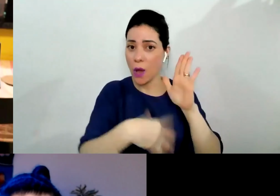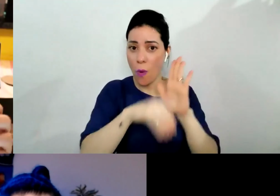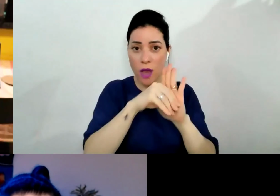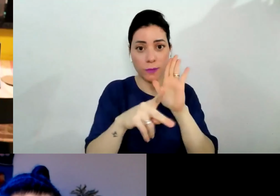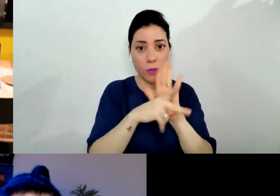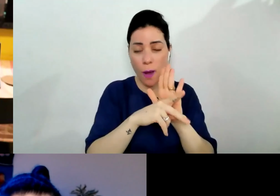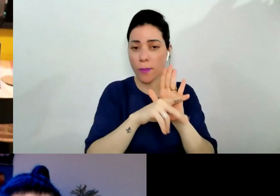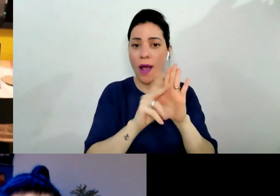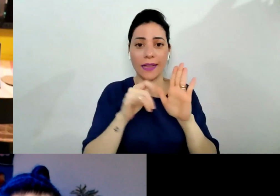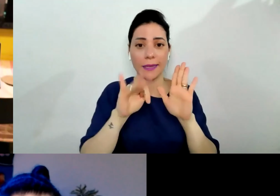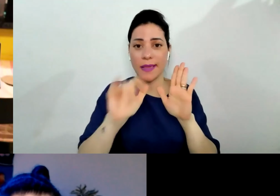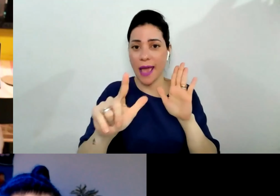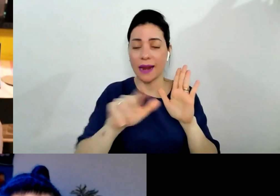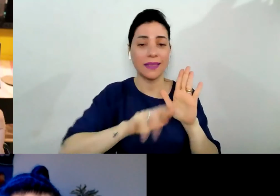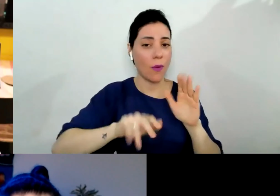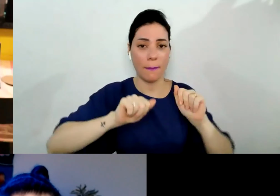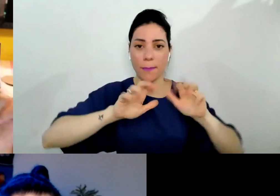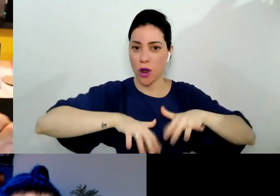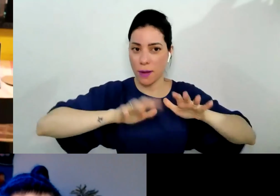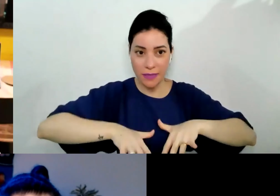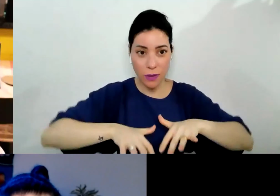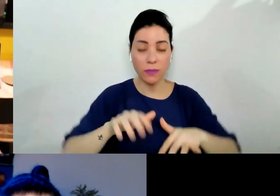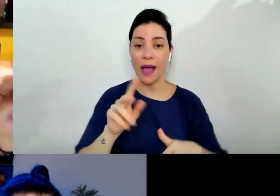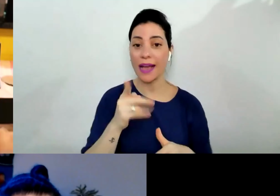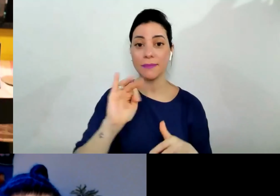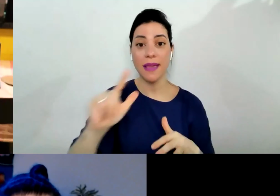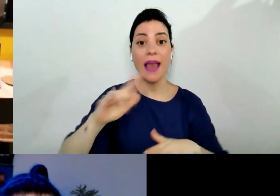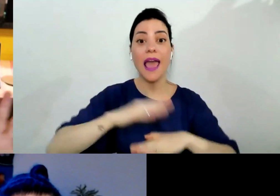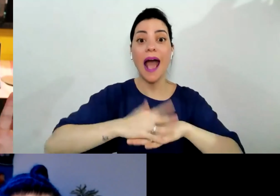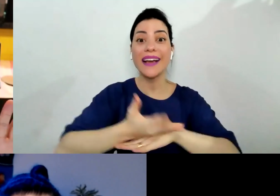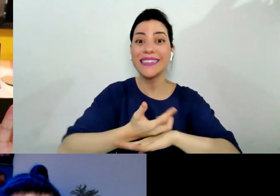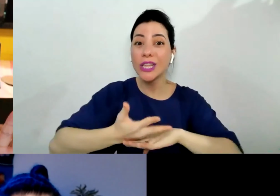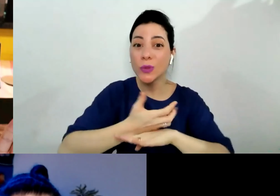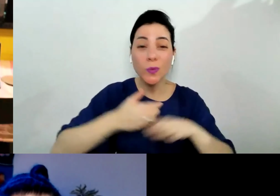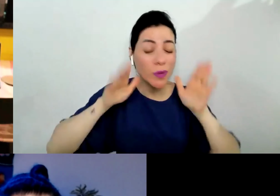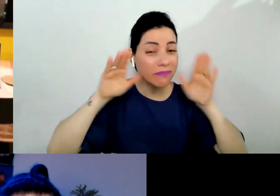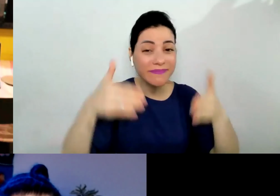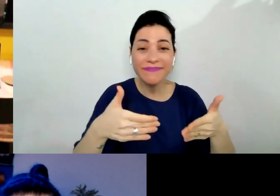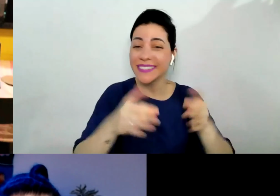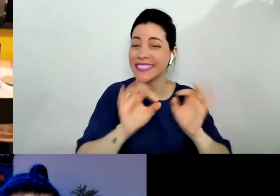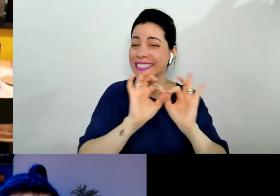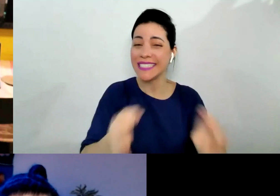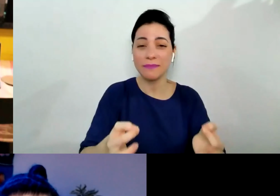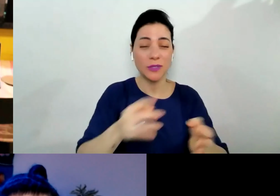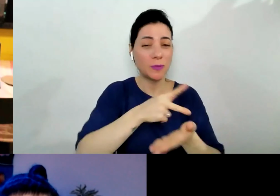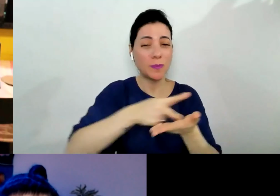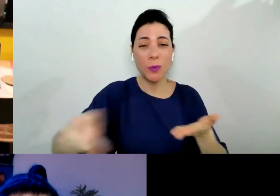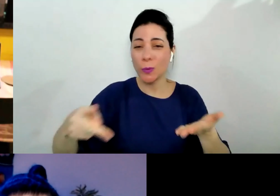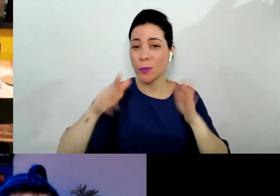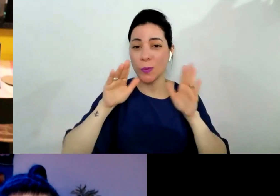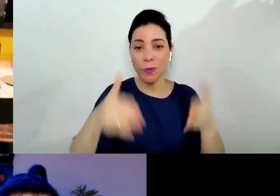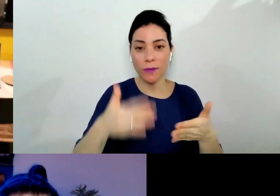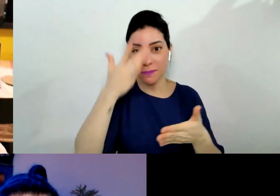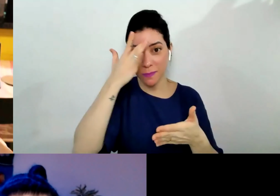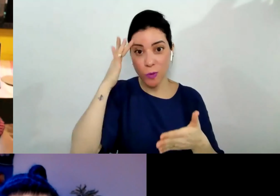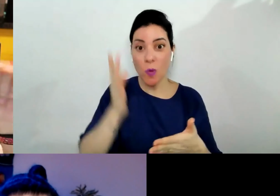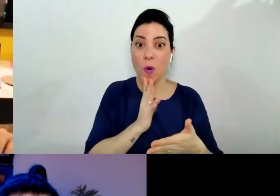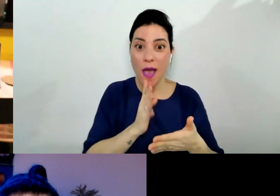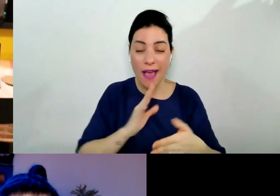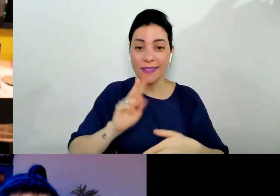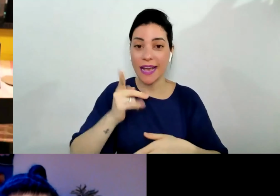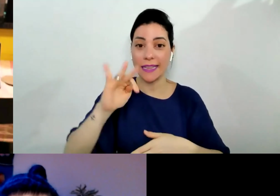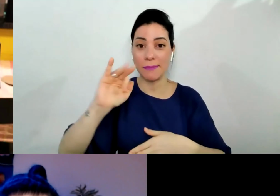marcação HTML não é programação HTML arquitetura de informação pura e simples para quem conhece HTML sabe disso e eu